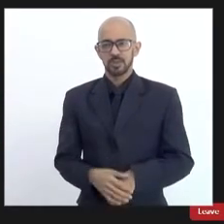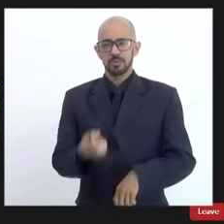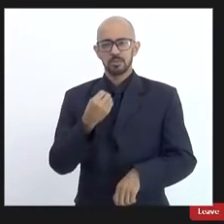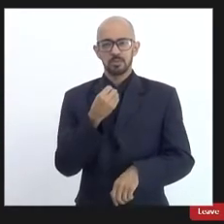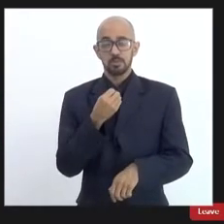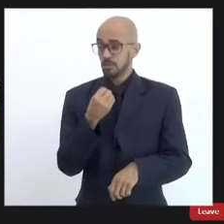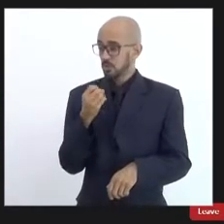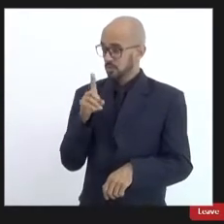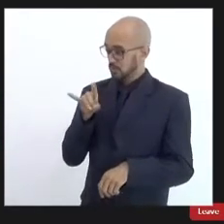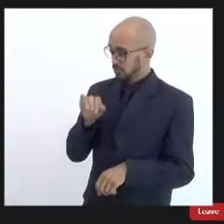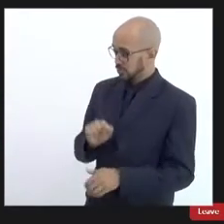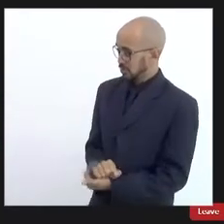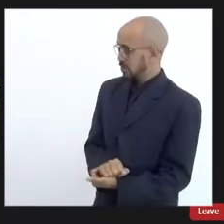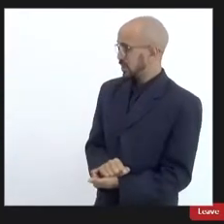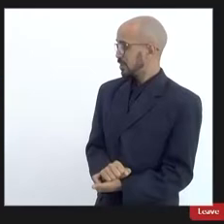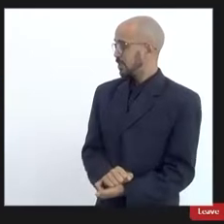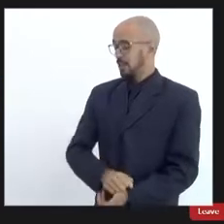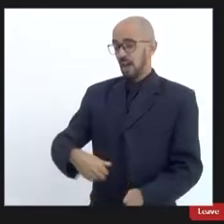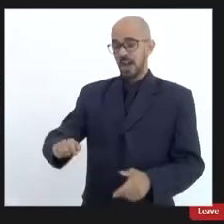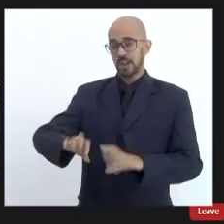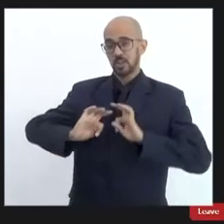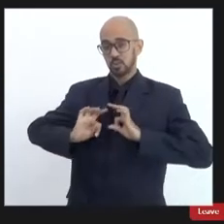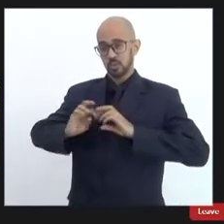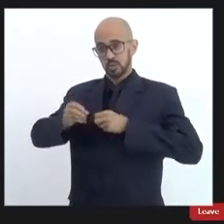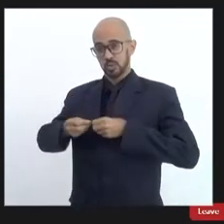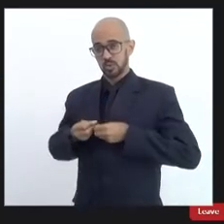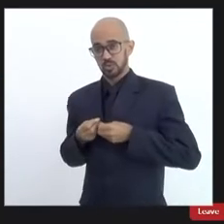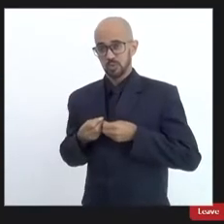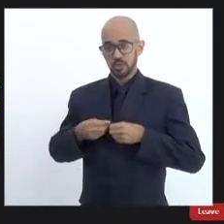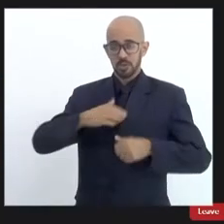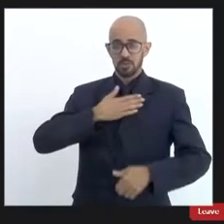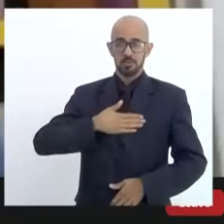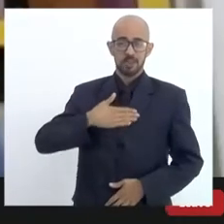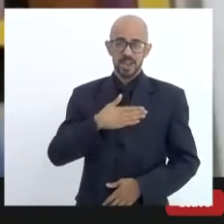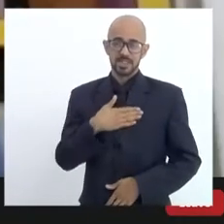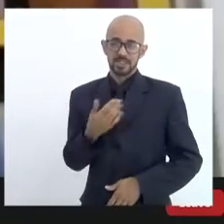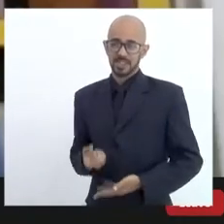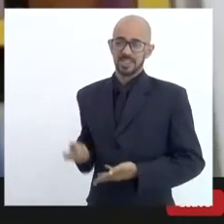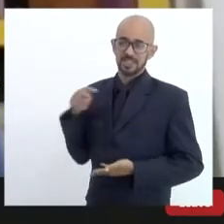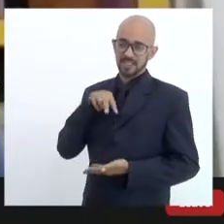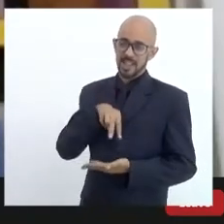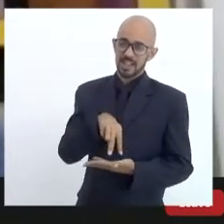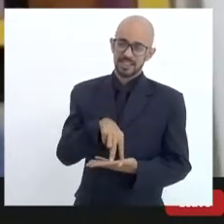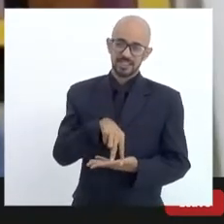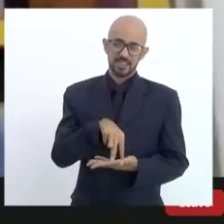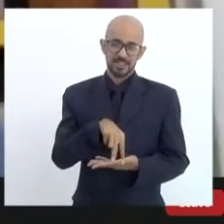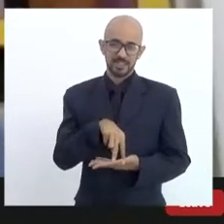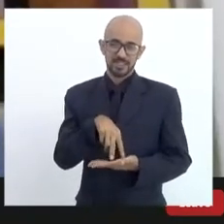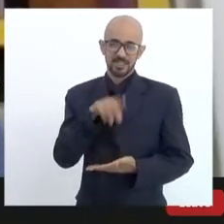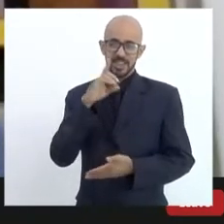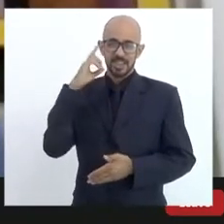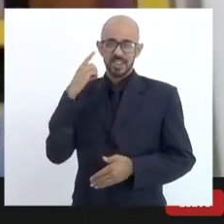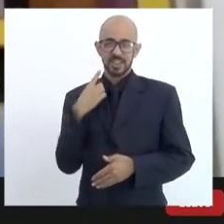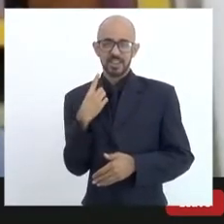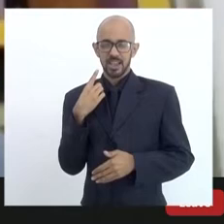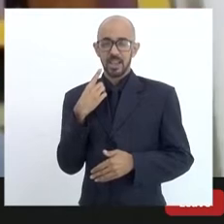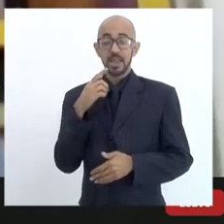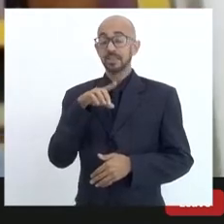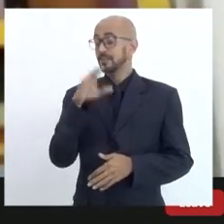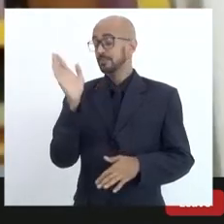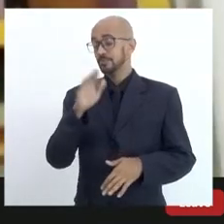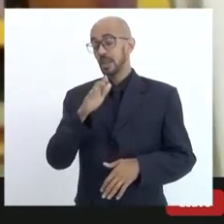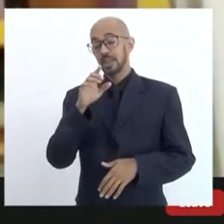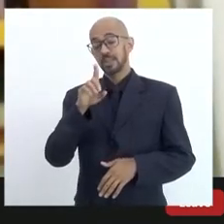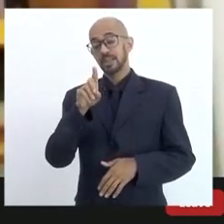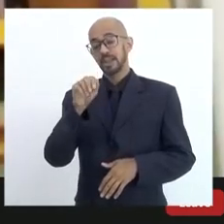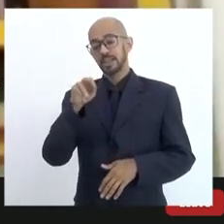dia a todos e a todas, né? E a todos. É um prazer estar nessa comissão e a Daniela já facilitou boa parte do